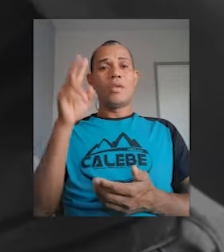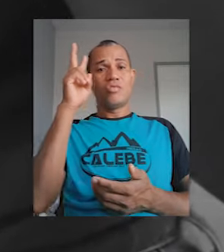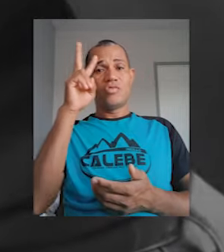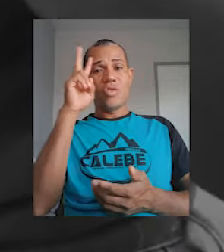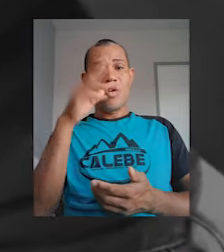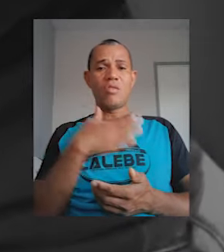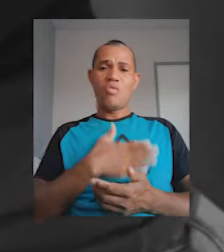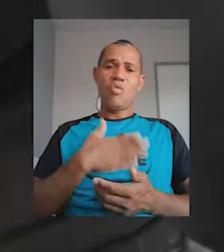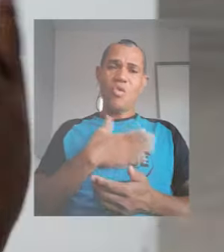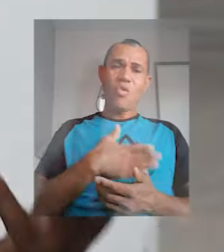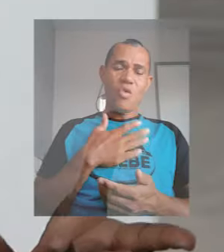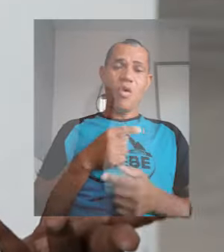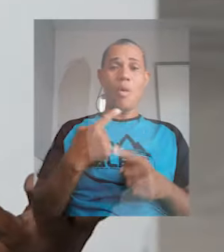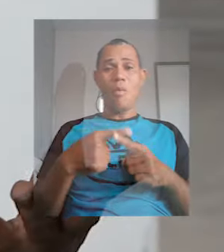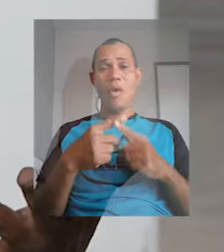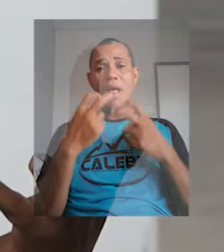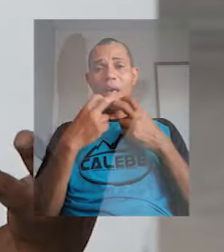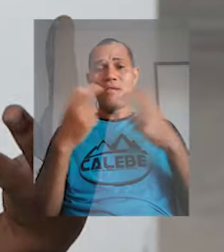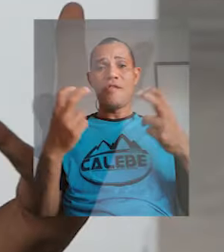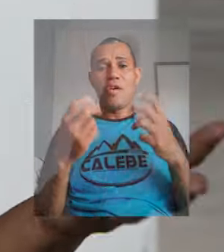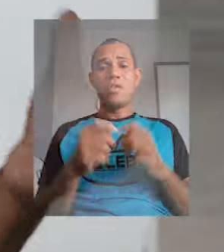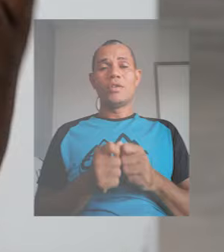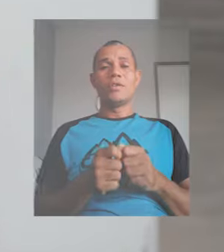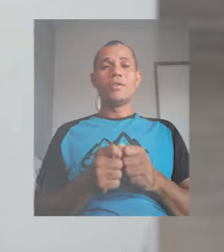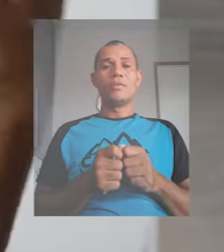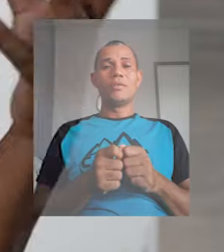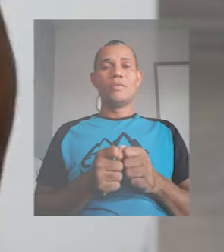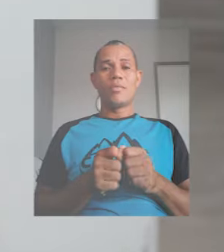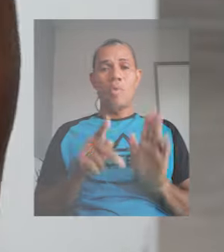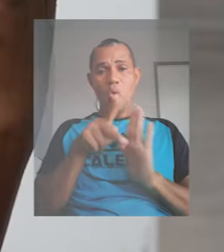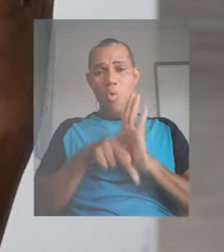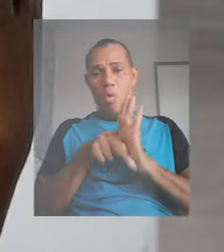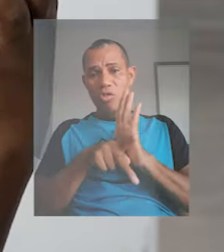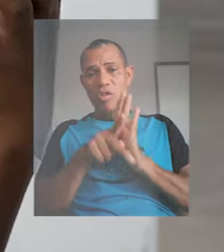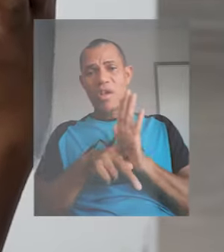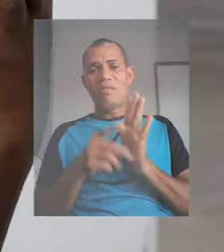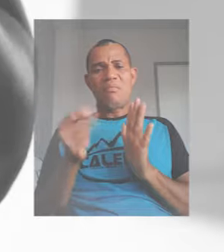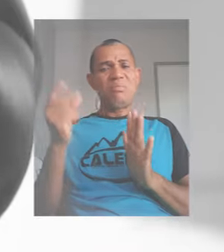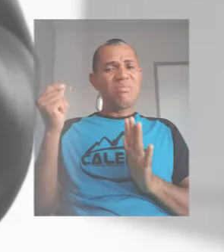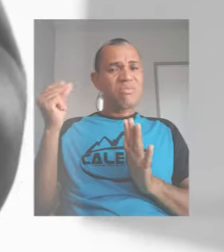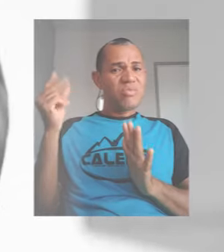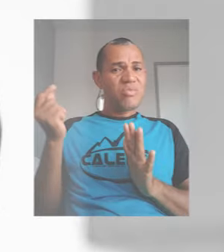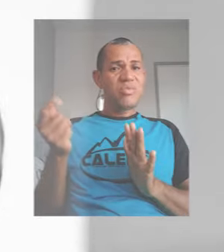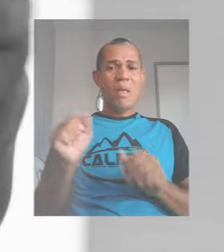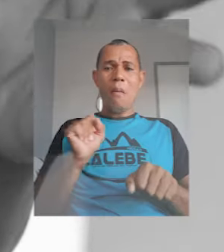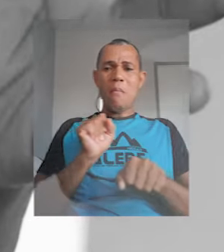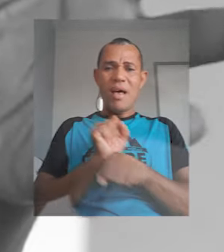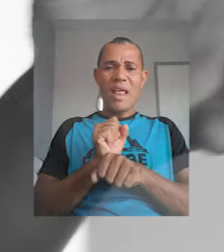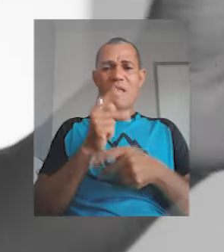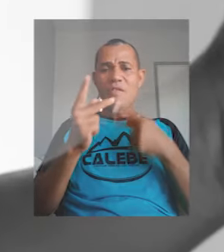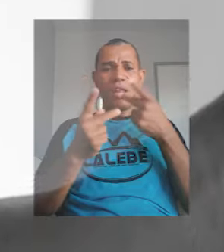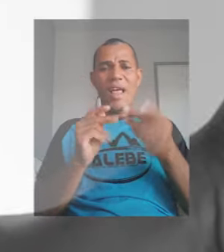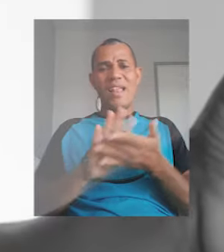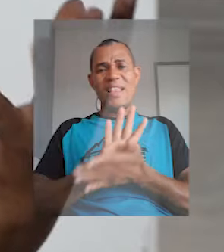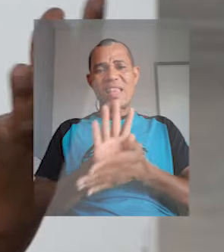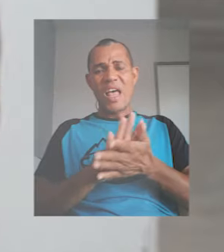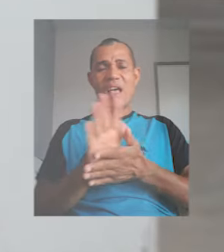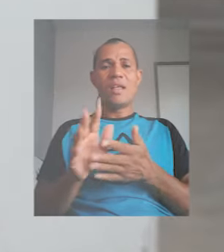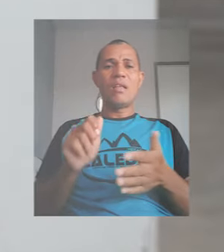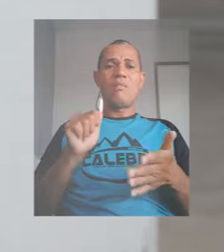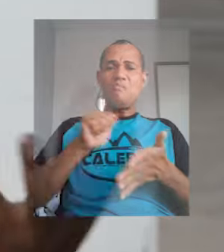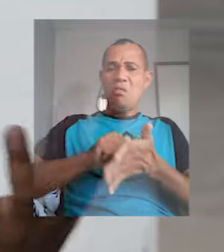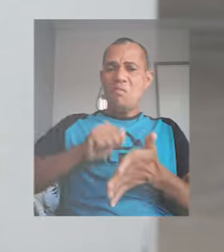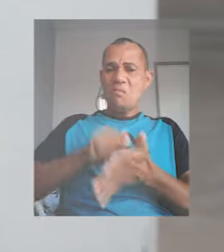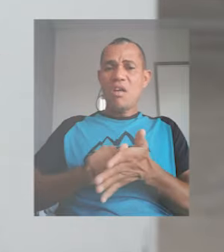a partir da minha voz, uma estrutura que há muito tempo não se mexia e não se